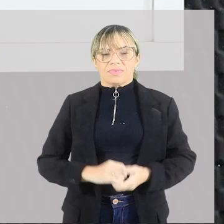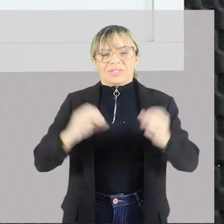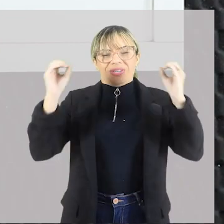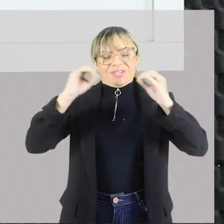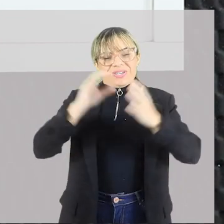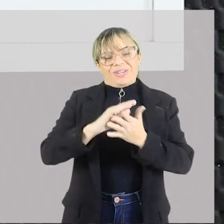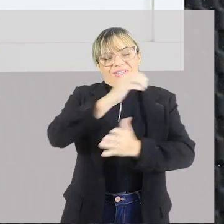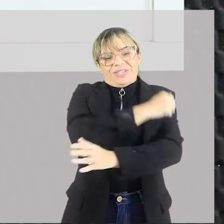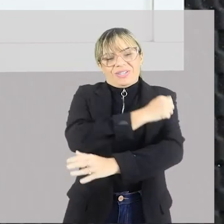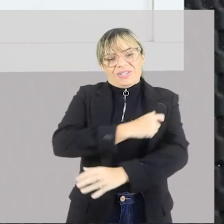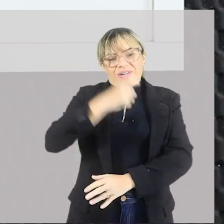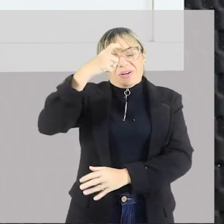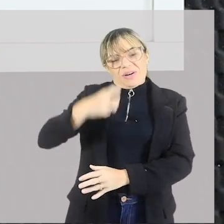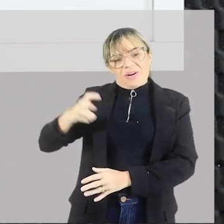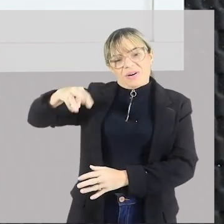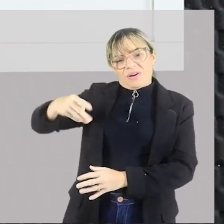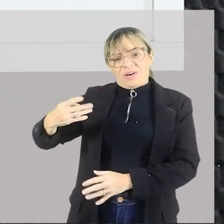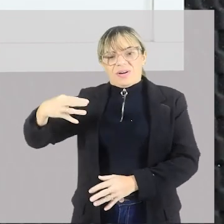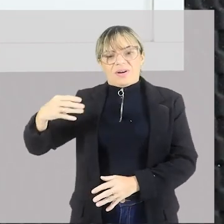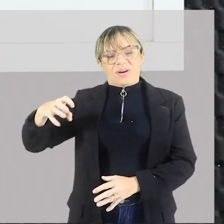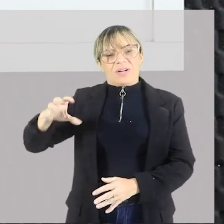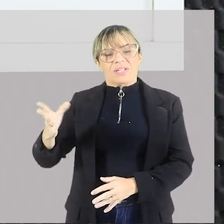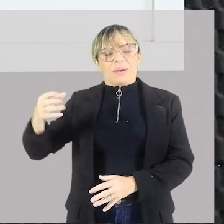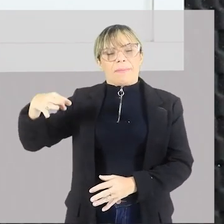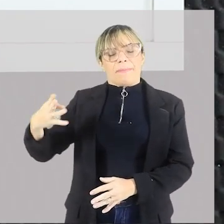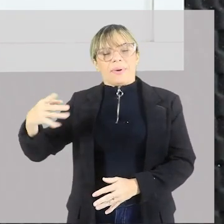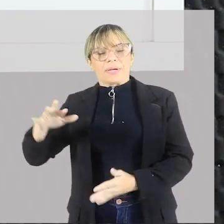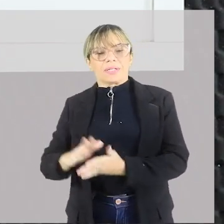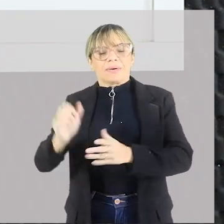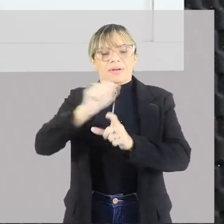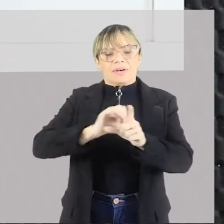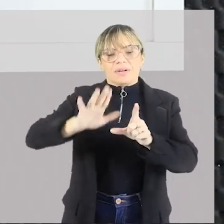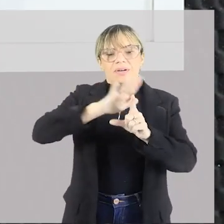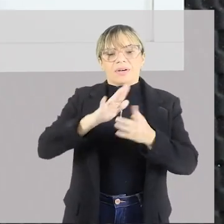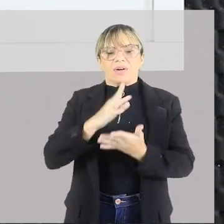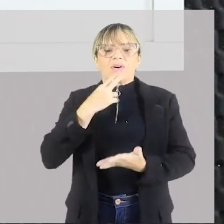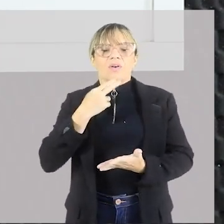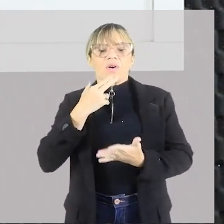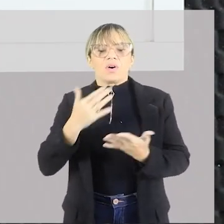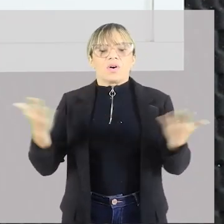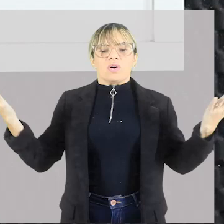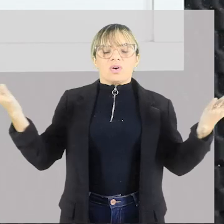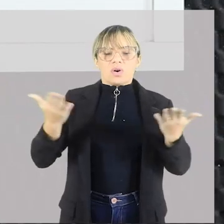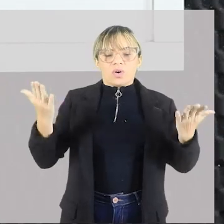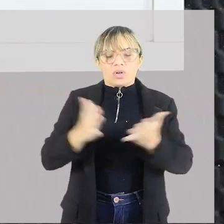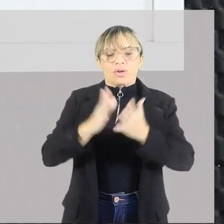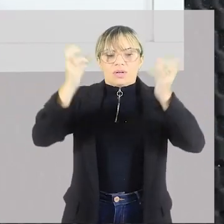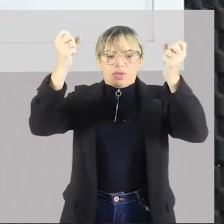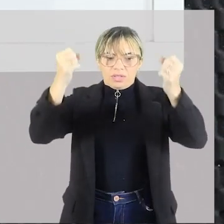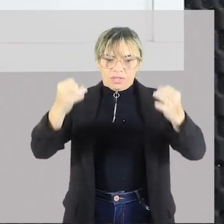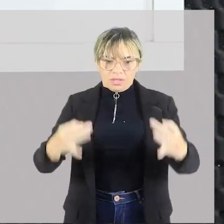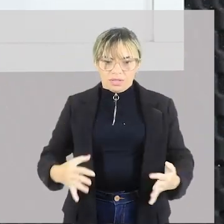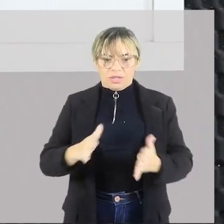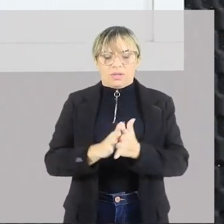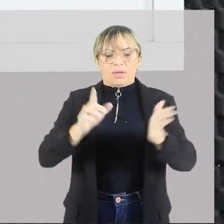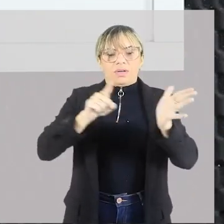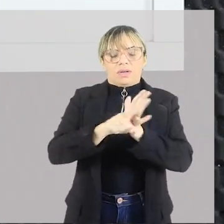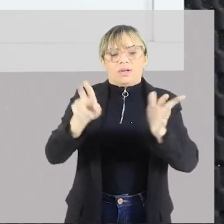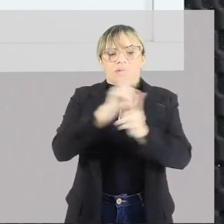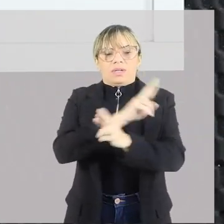Olá pessoal aqui é o professor Maron be uma professa da plataforma Gonçalves Dias Hoje a gente vai falar sobre questões